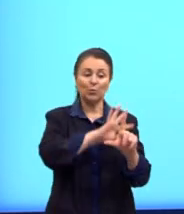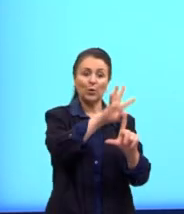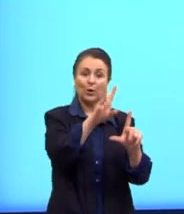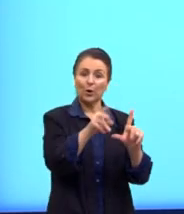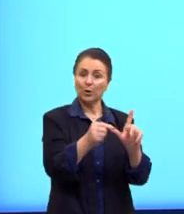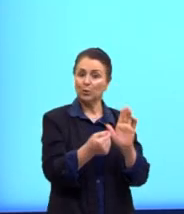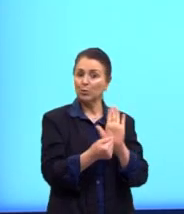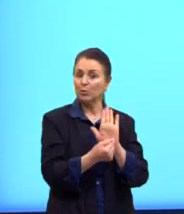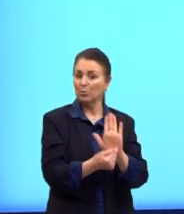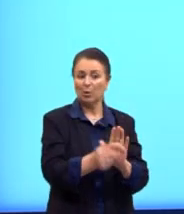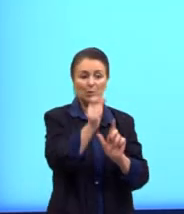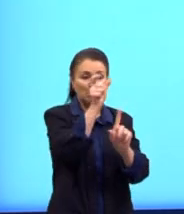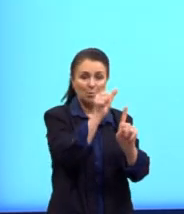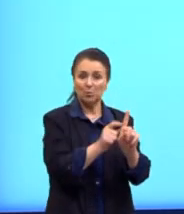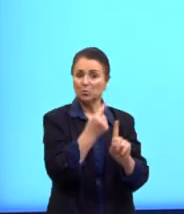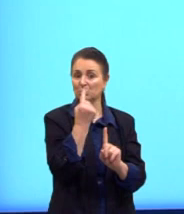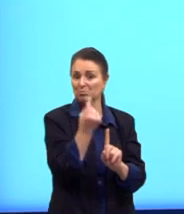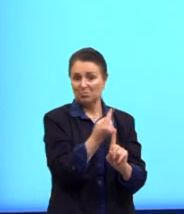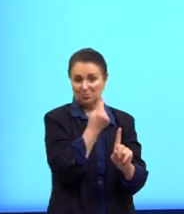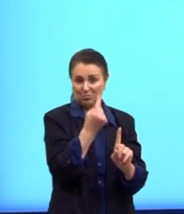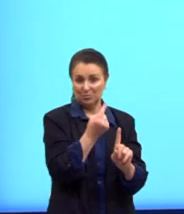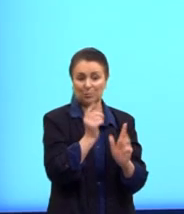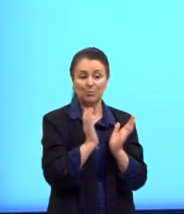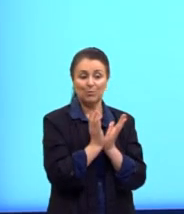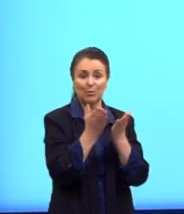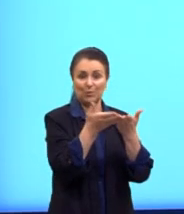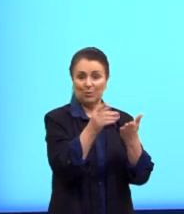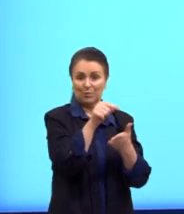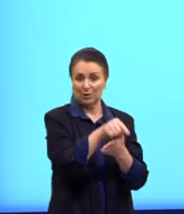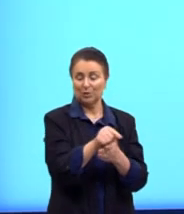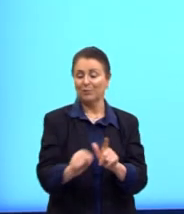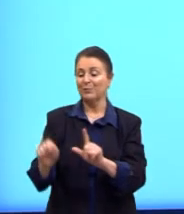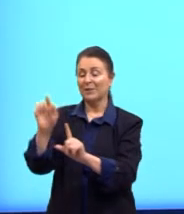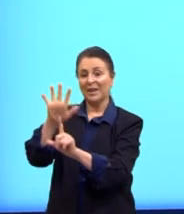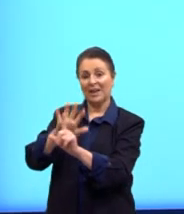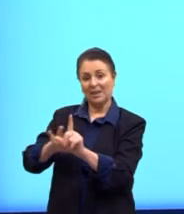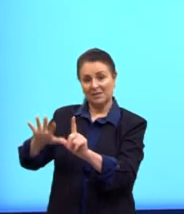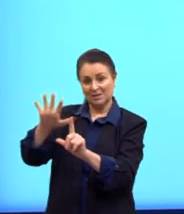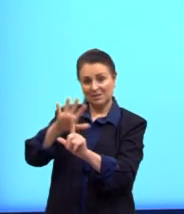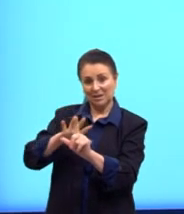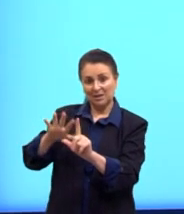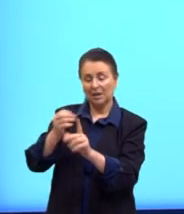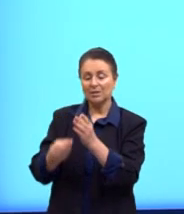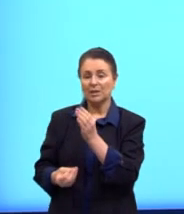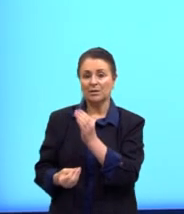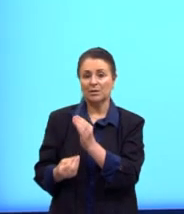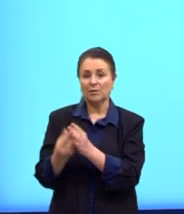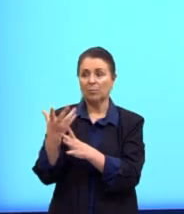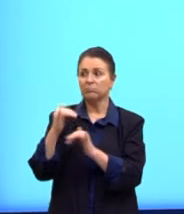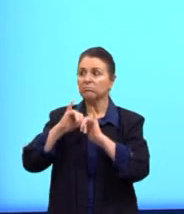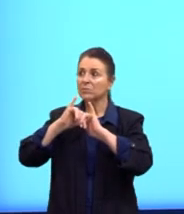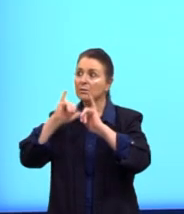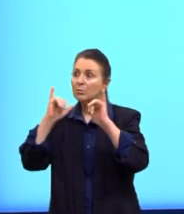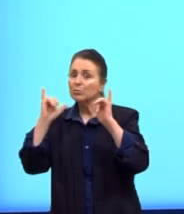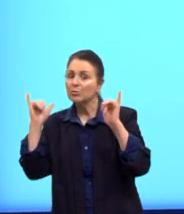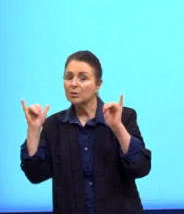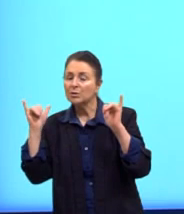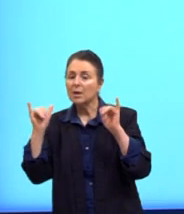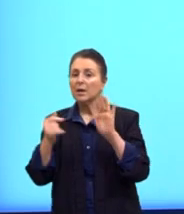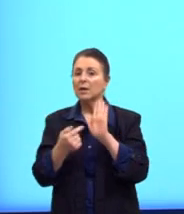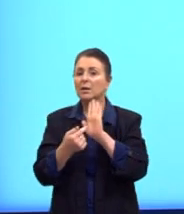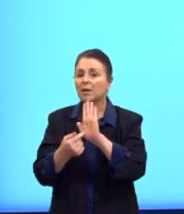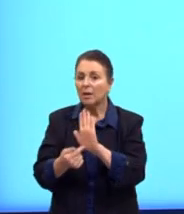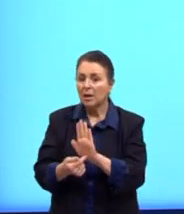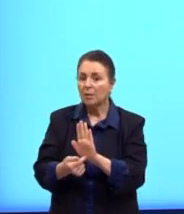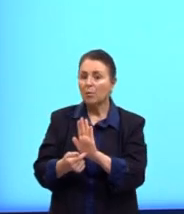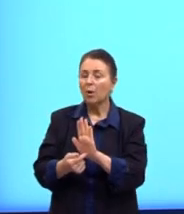retrata uma pessoa de maneira isolada mas a coletividade já charge ela vai ser originária de uma notícia e revela